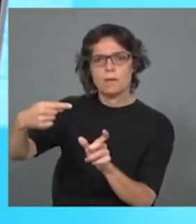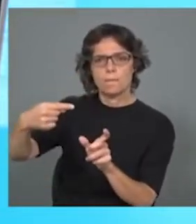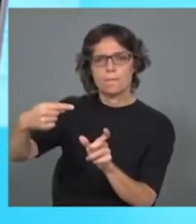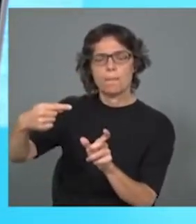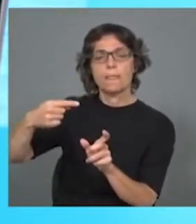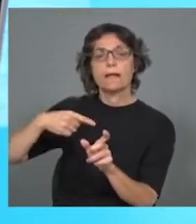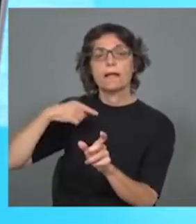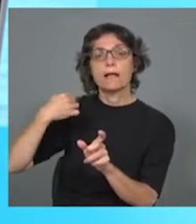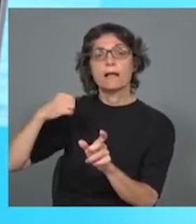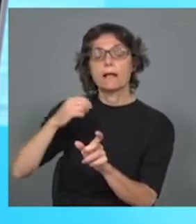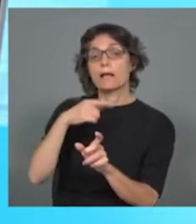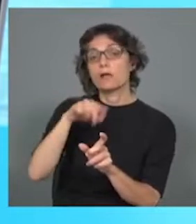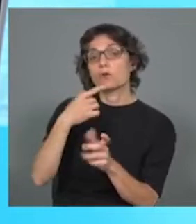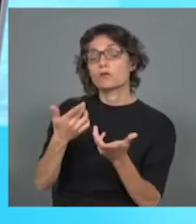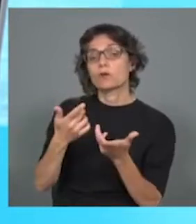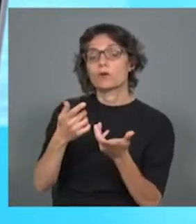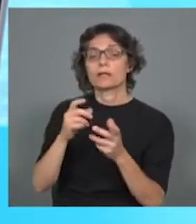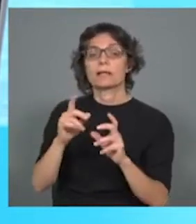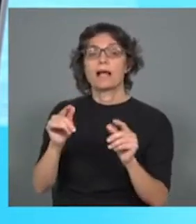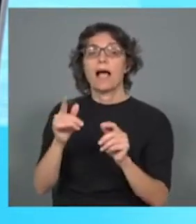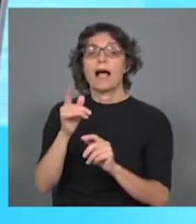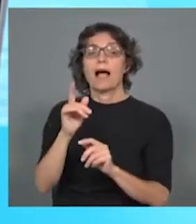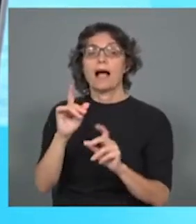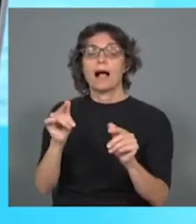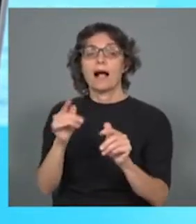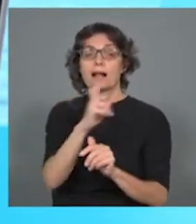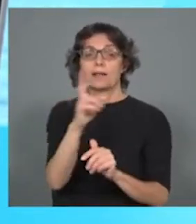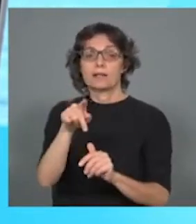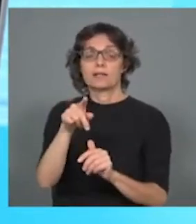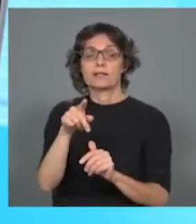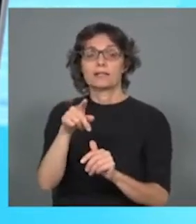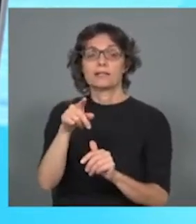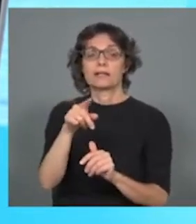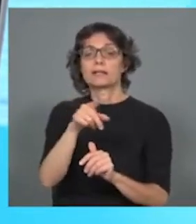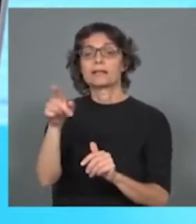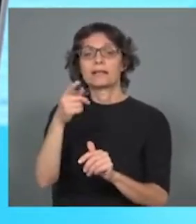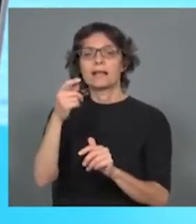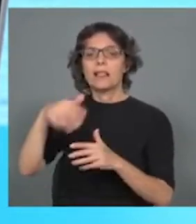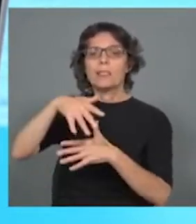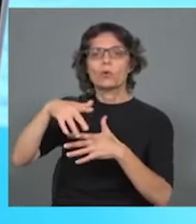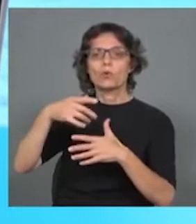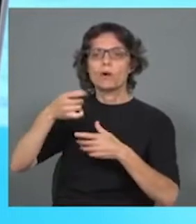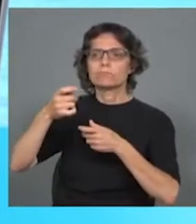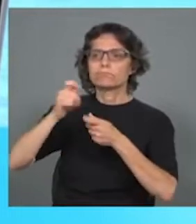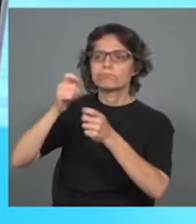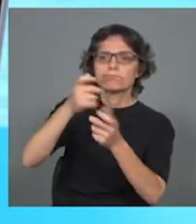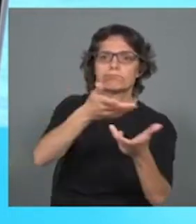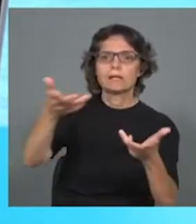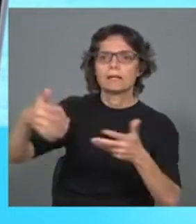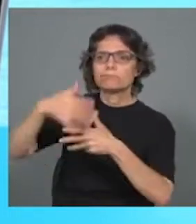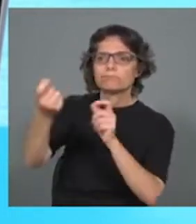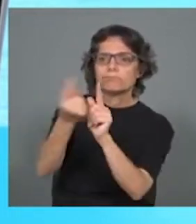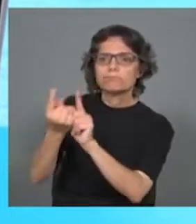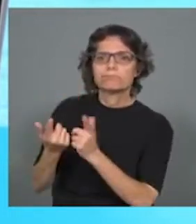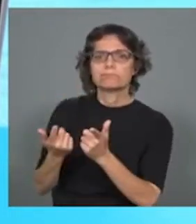este exercício da rádio, sair à rua também, acabou por colar, não é, para nós nessa relação. Estava em